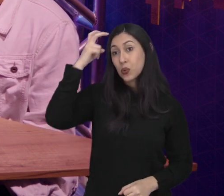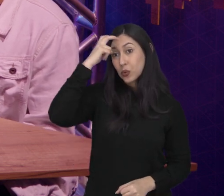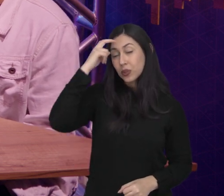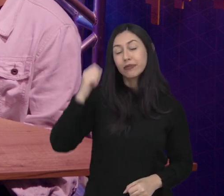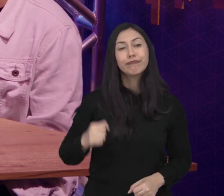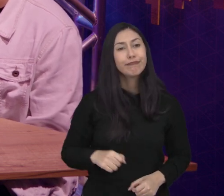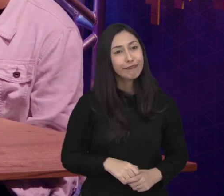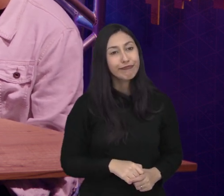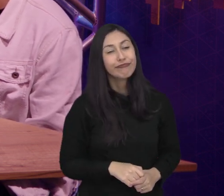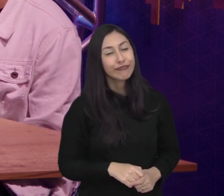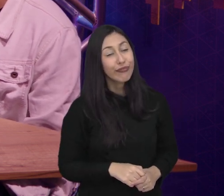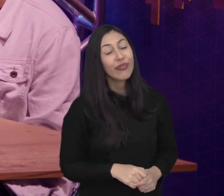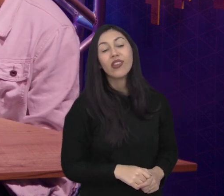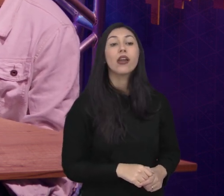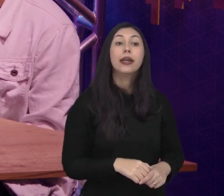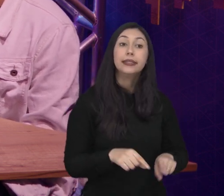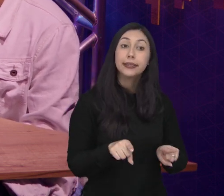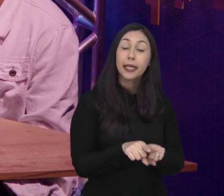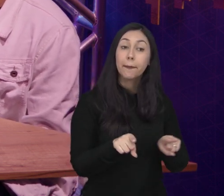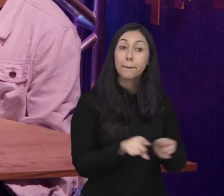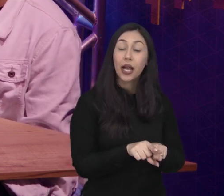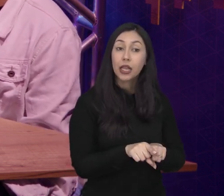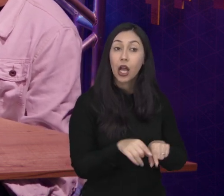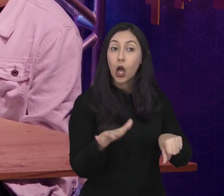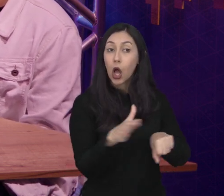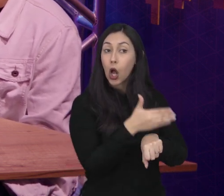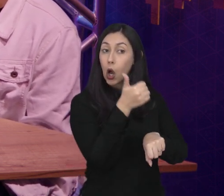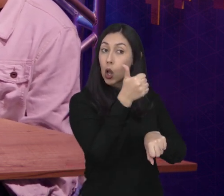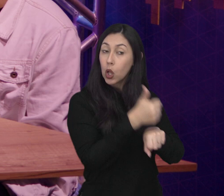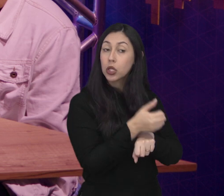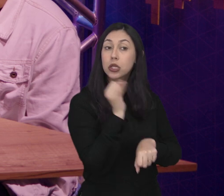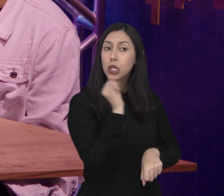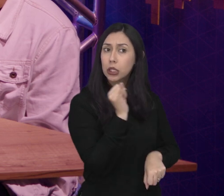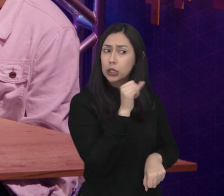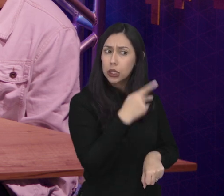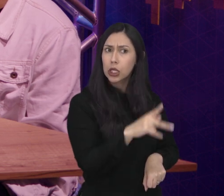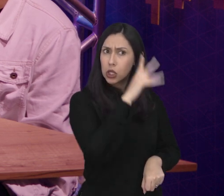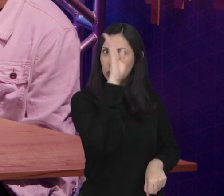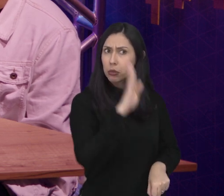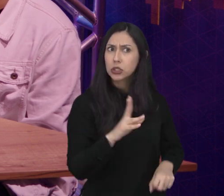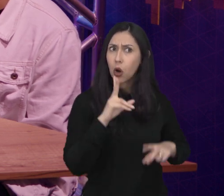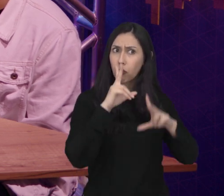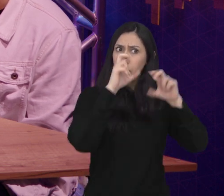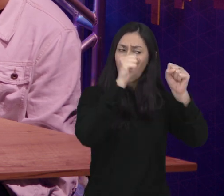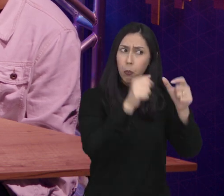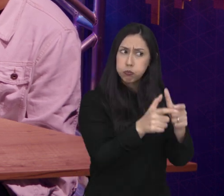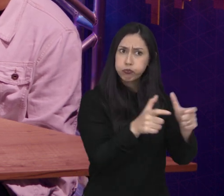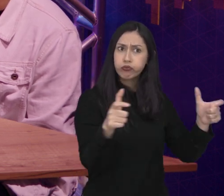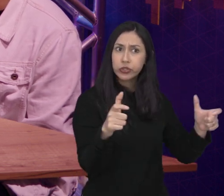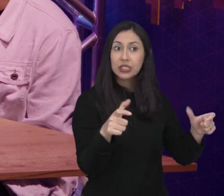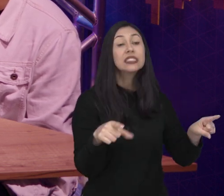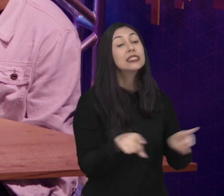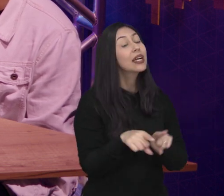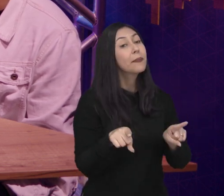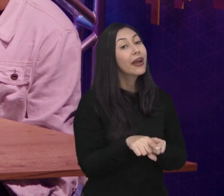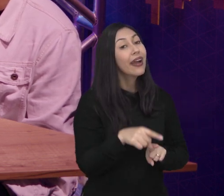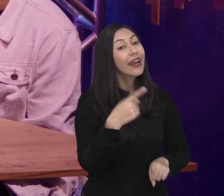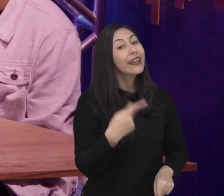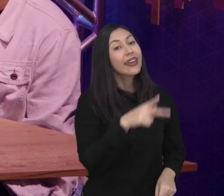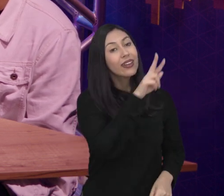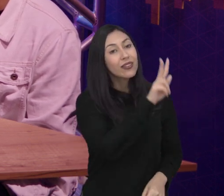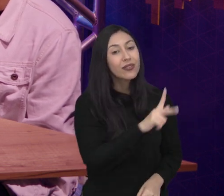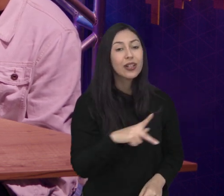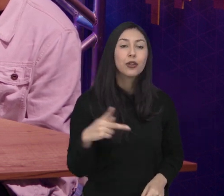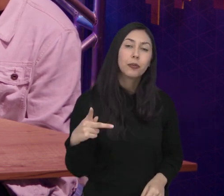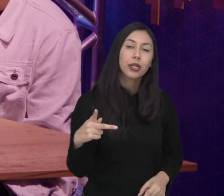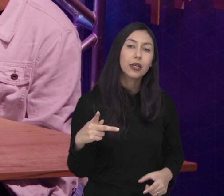a própria cultura. Perfeito. E a colônia italiana ela é bem forte, né, aqui no Brasil. Fortíssimo. E acredito que principalmente aqui na